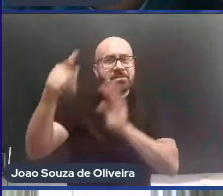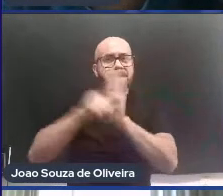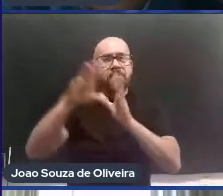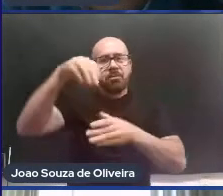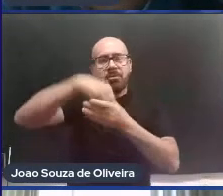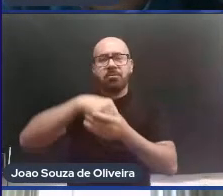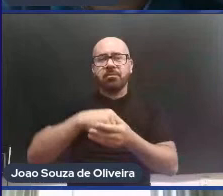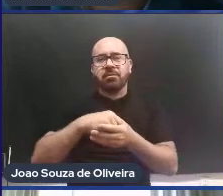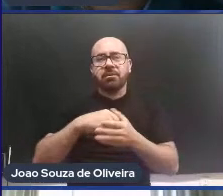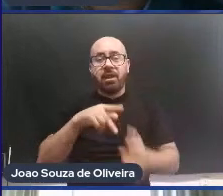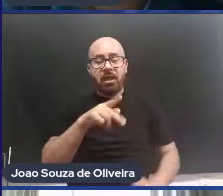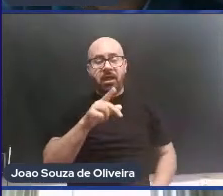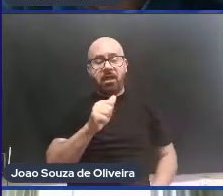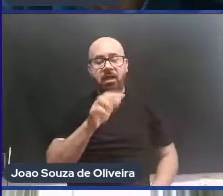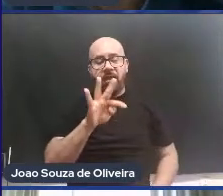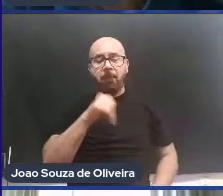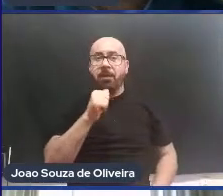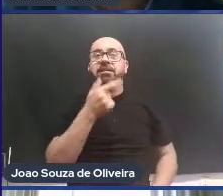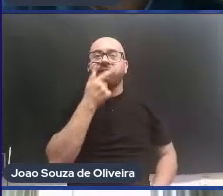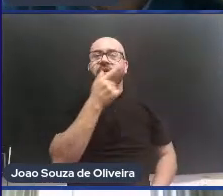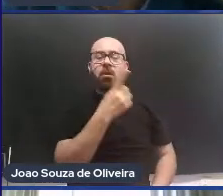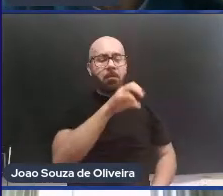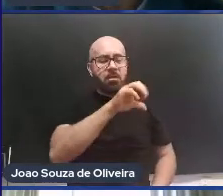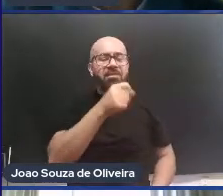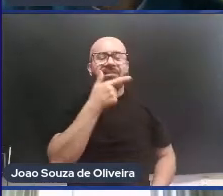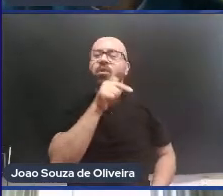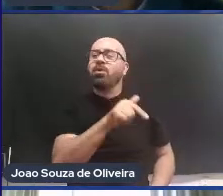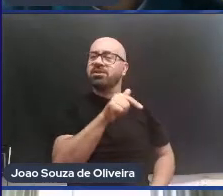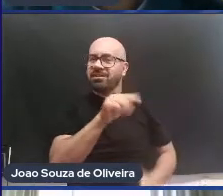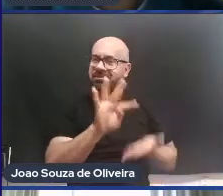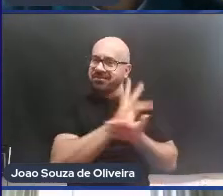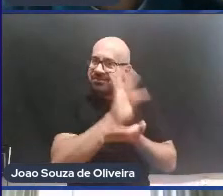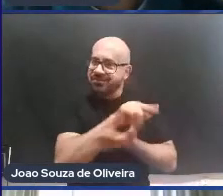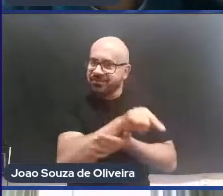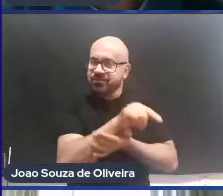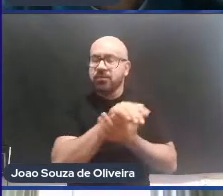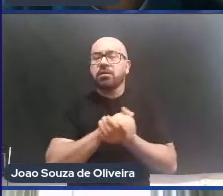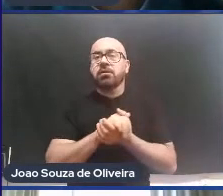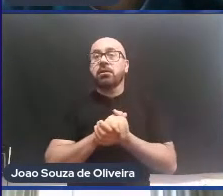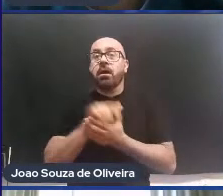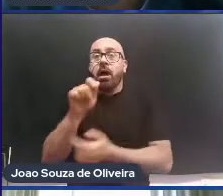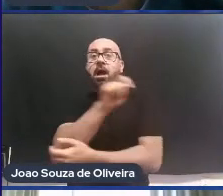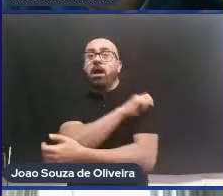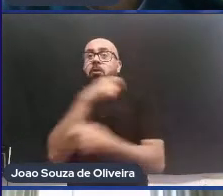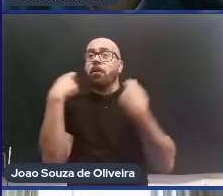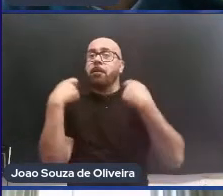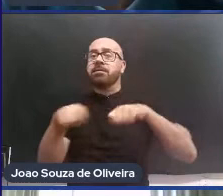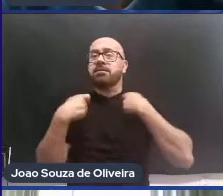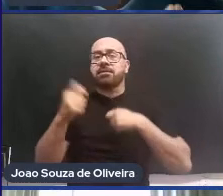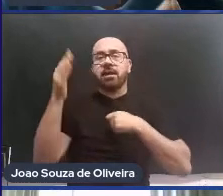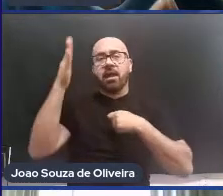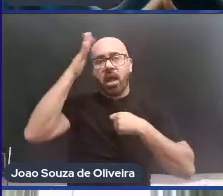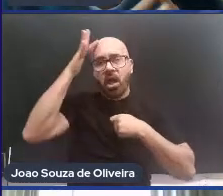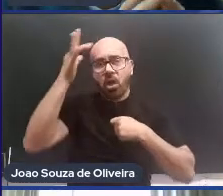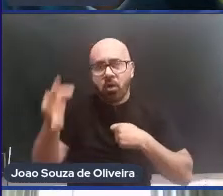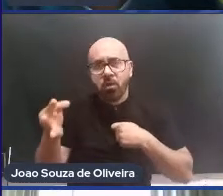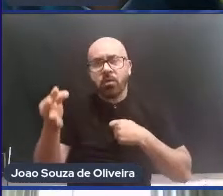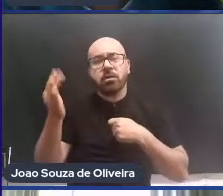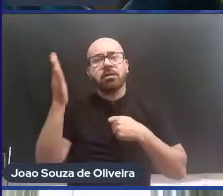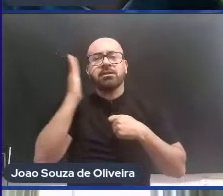em mil e novecentos já disse então ela é o aluno precisa entender é